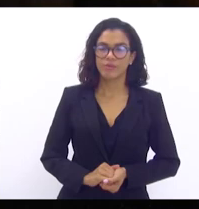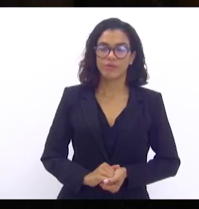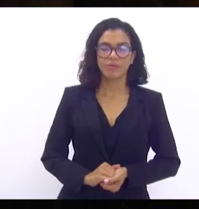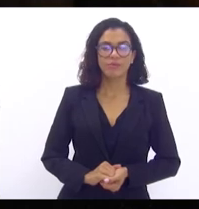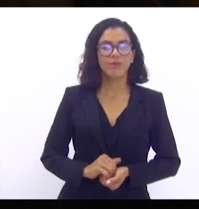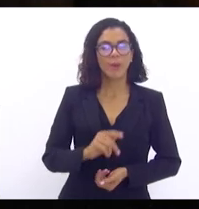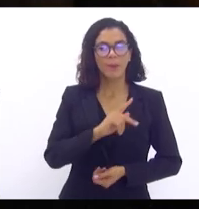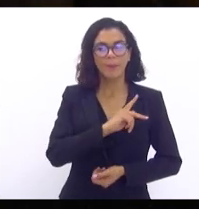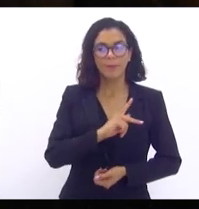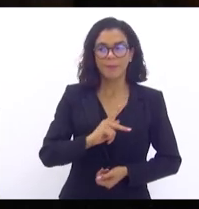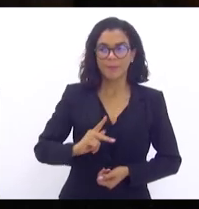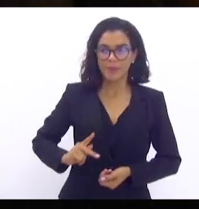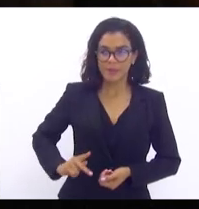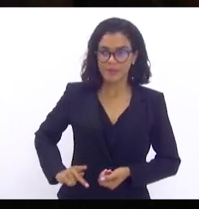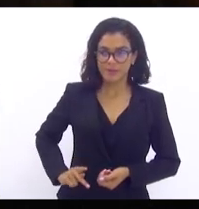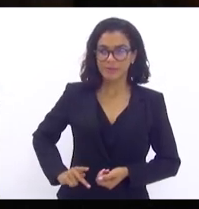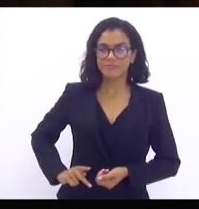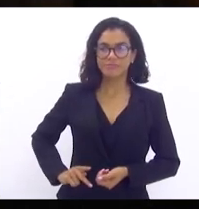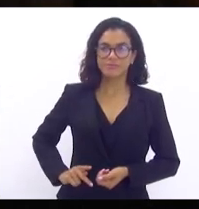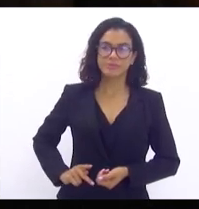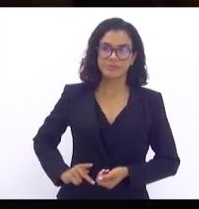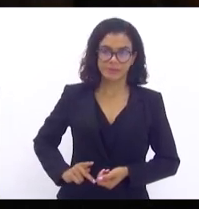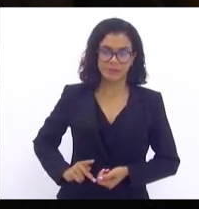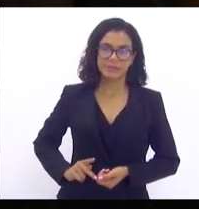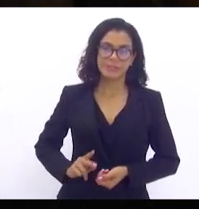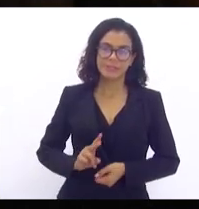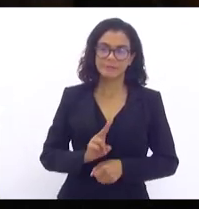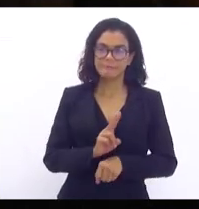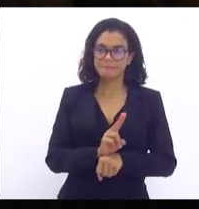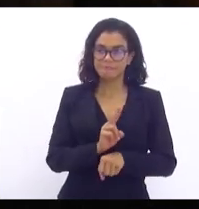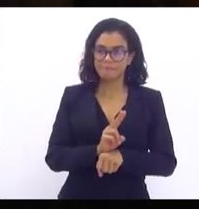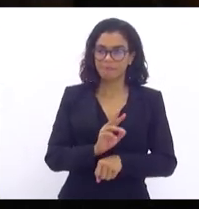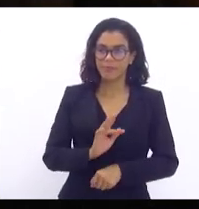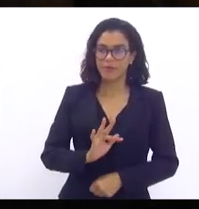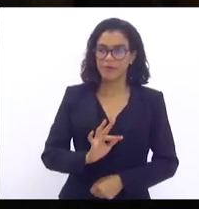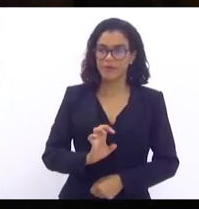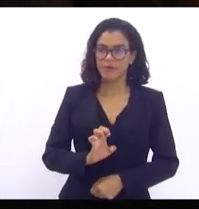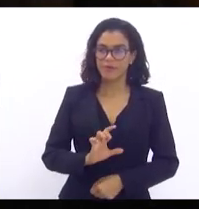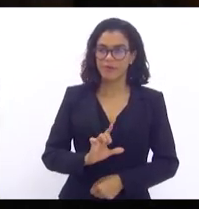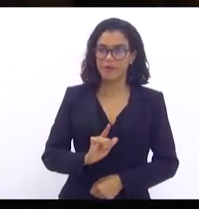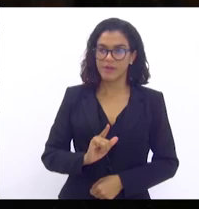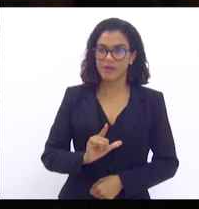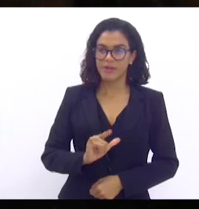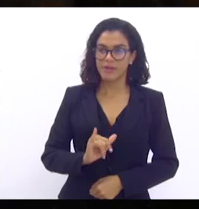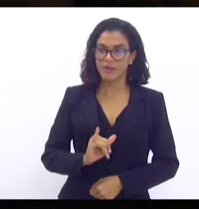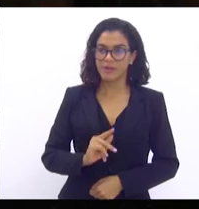Senhor presidente, em exercício, deputado Felipe Soares,